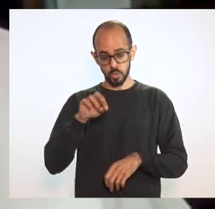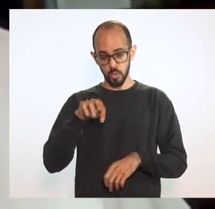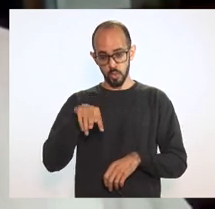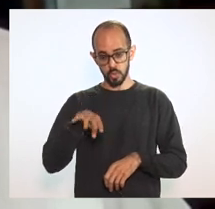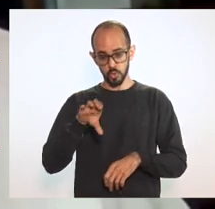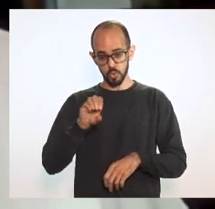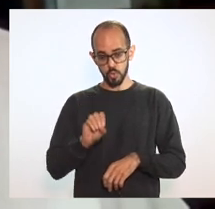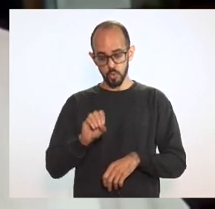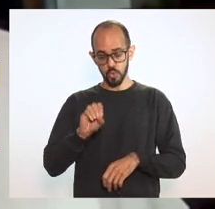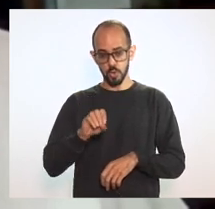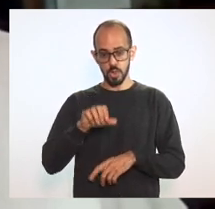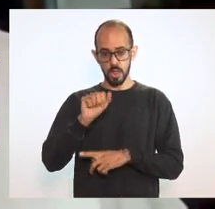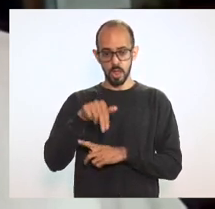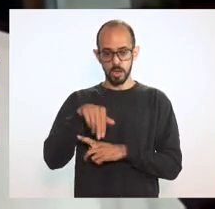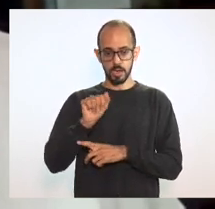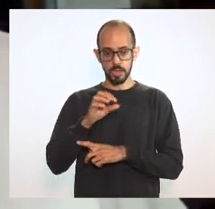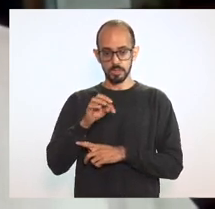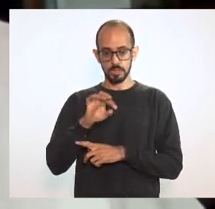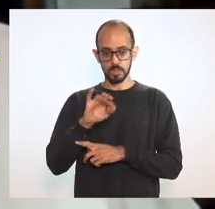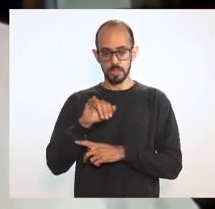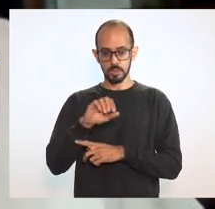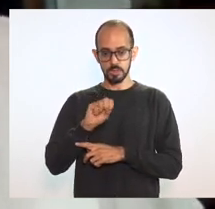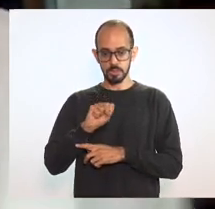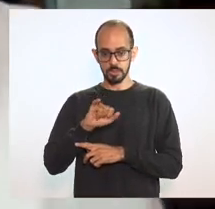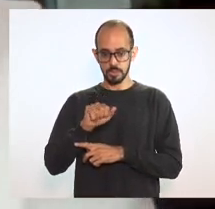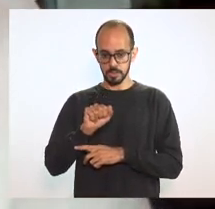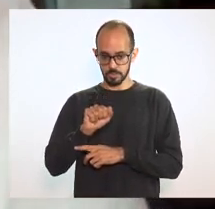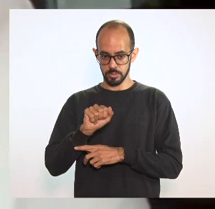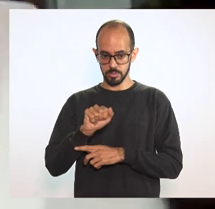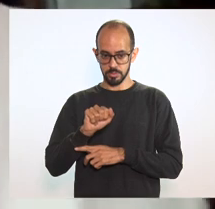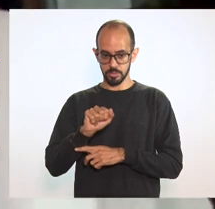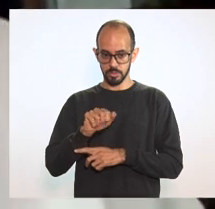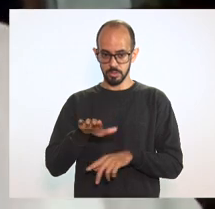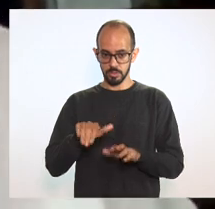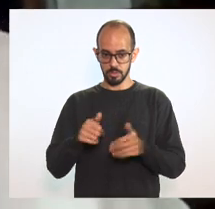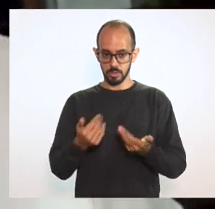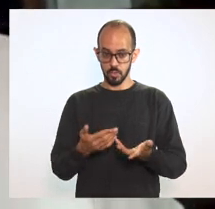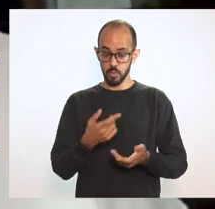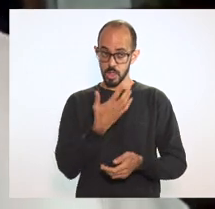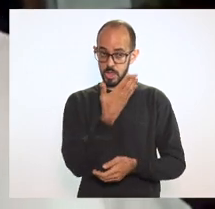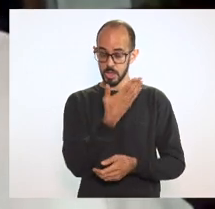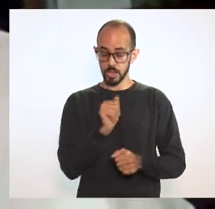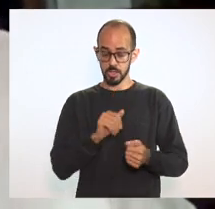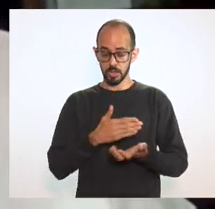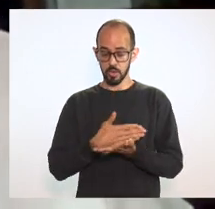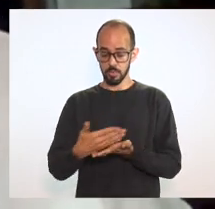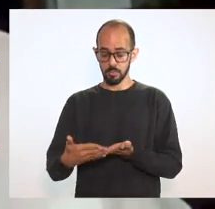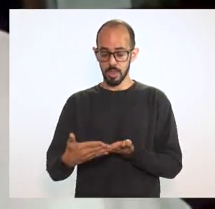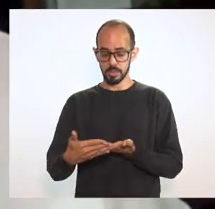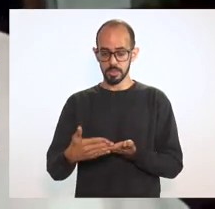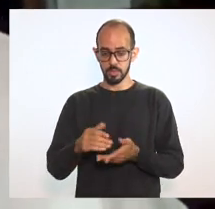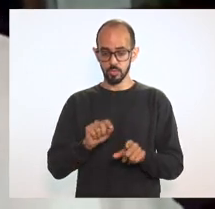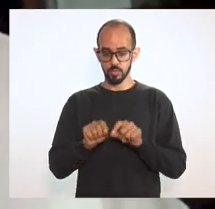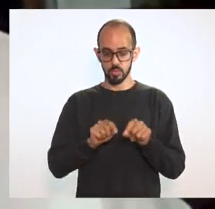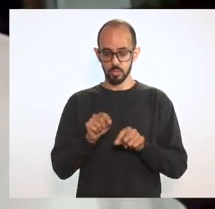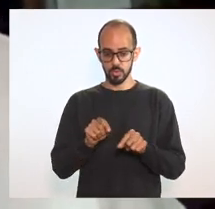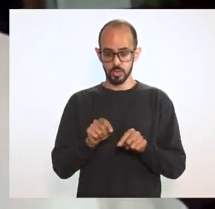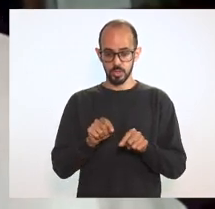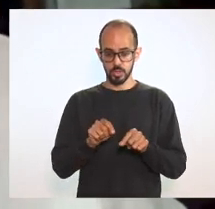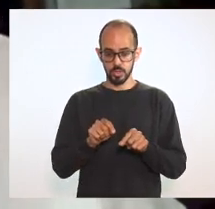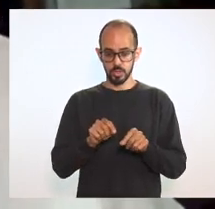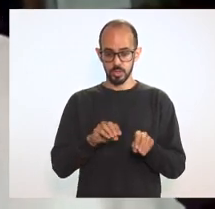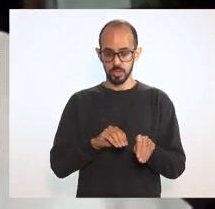desse momento, que foi um momento marcante na nossa vida, e ali, né, ele passa a transferir